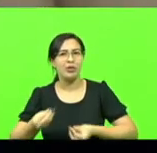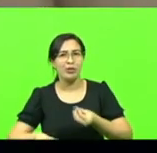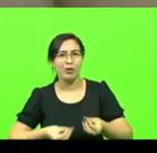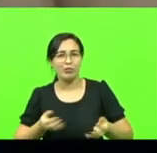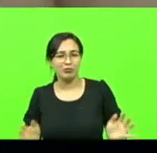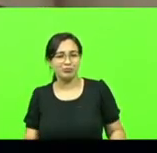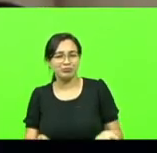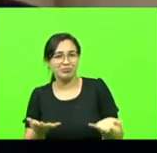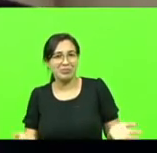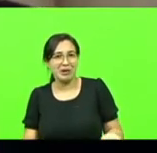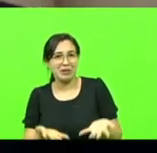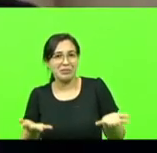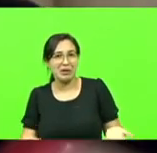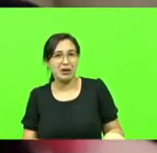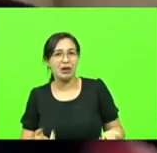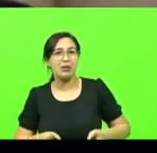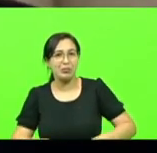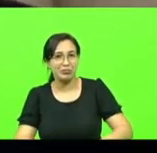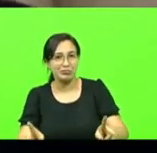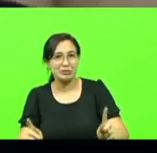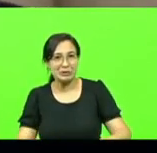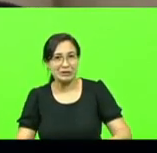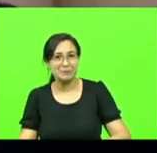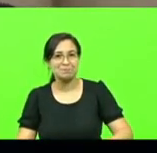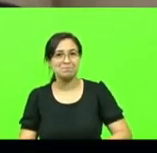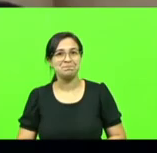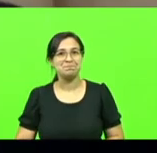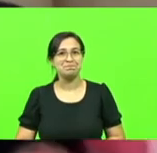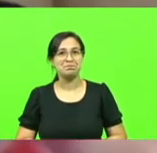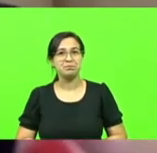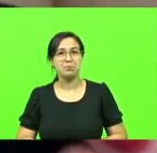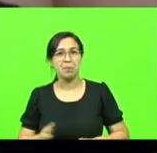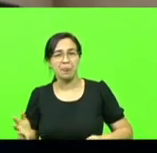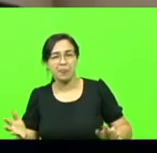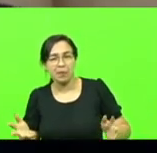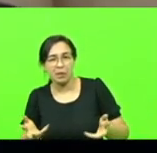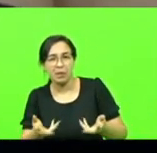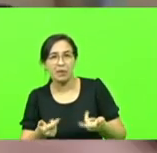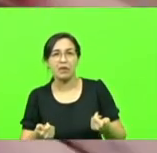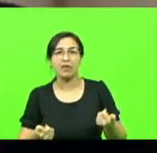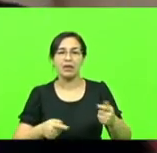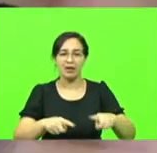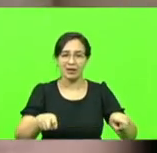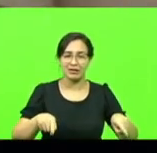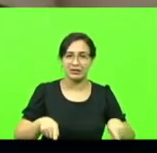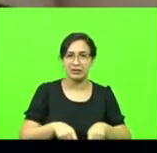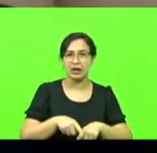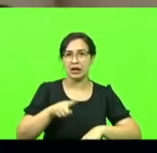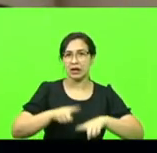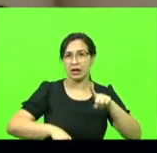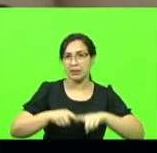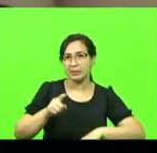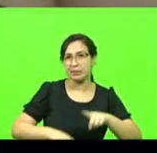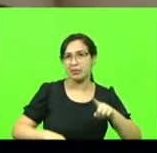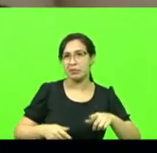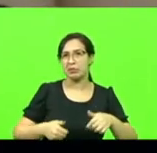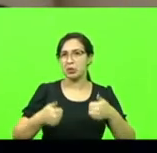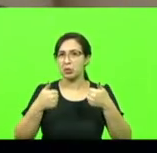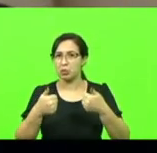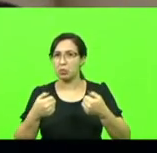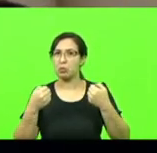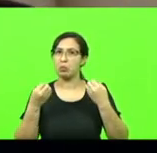para continuar indo um pouco. A qualidade das salas que a gente tem, com equipamentos de ponta, faz com que eles se sintam